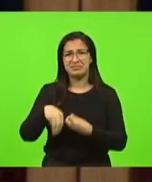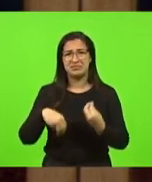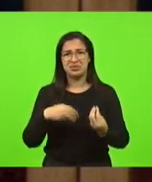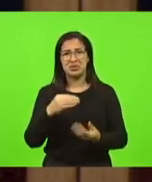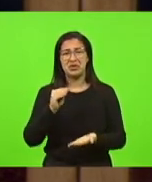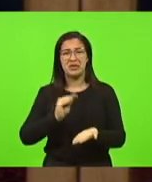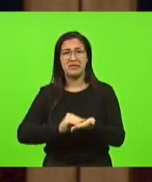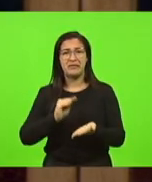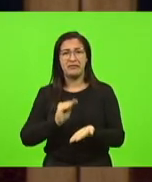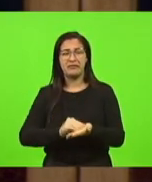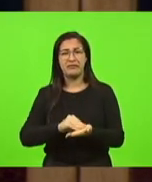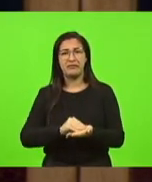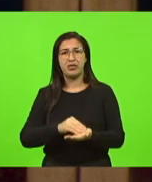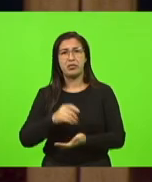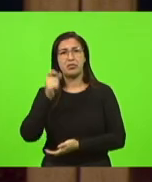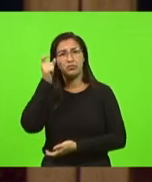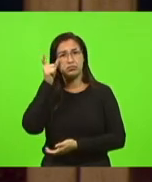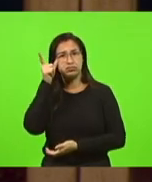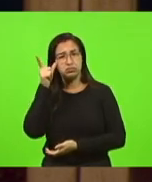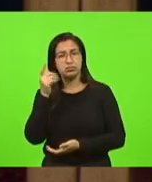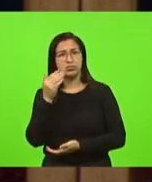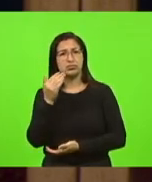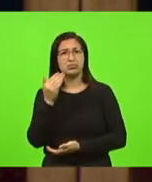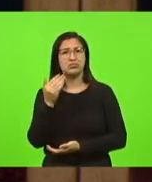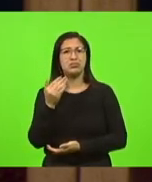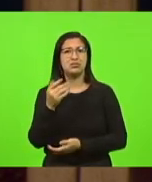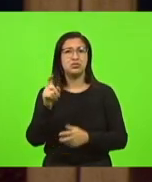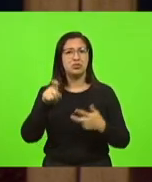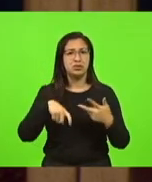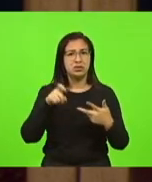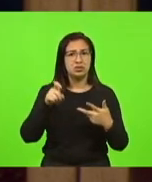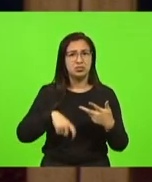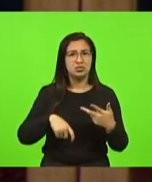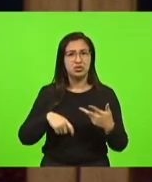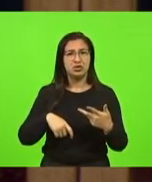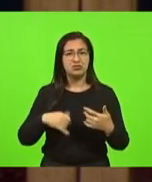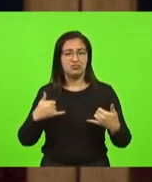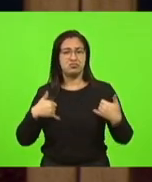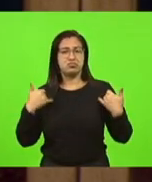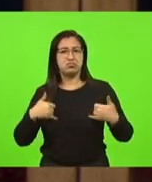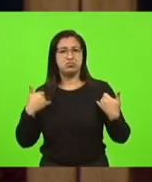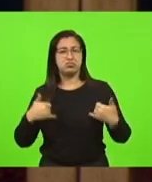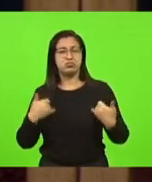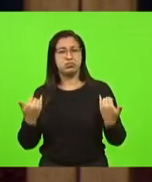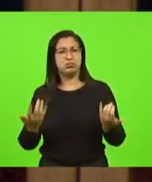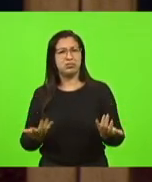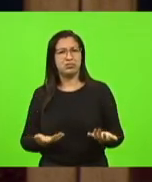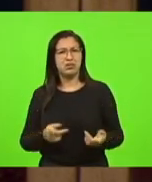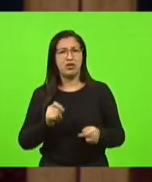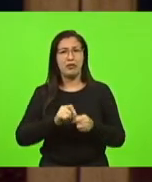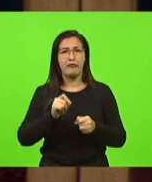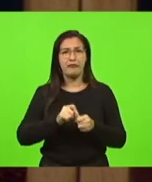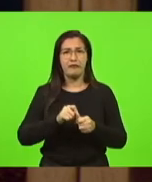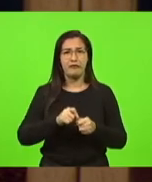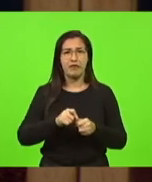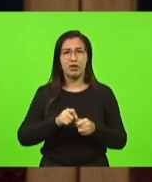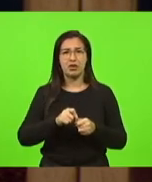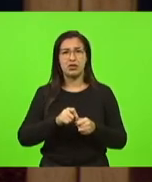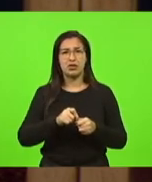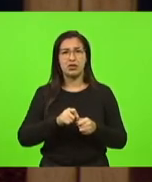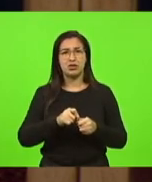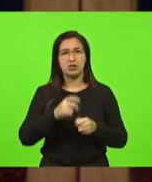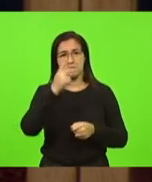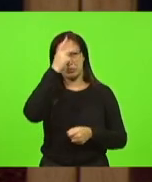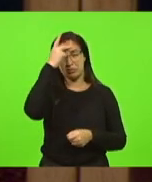de conhecimento do executivo, de arrogância do executivo, de que se achar que se fez jantar para 30, 35, tem a